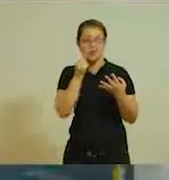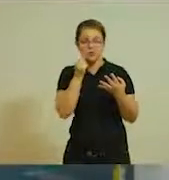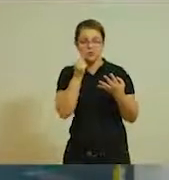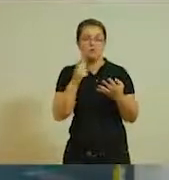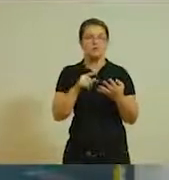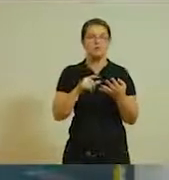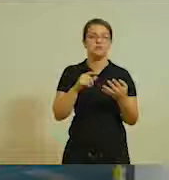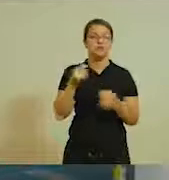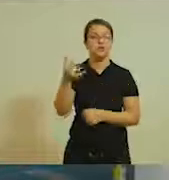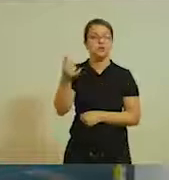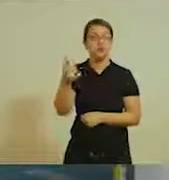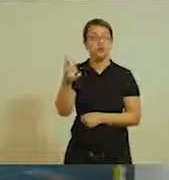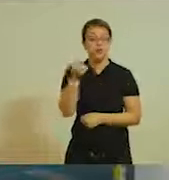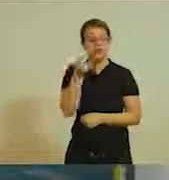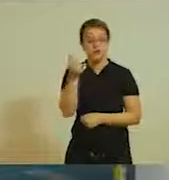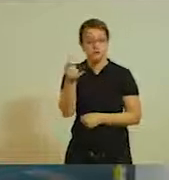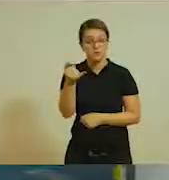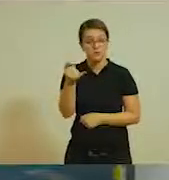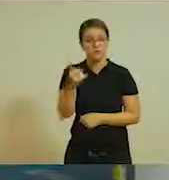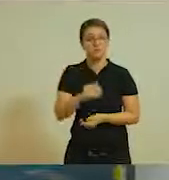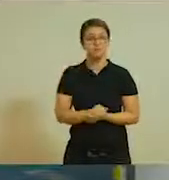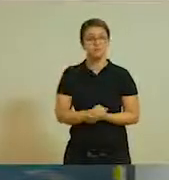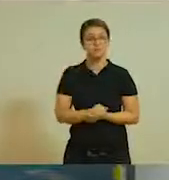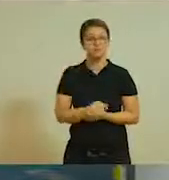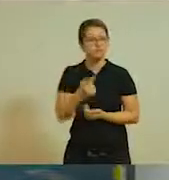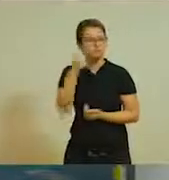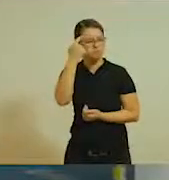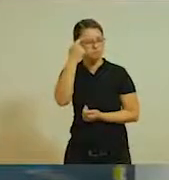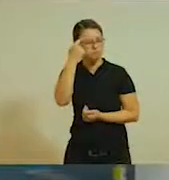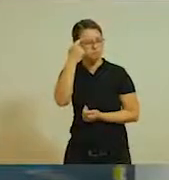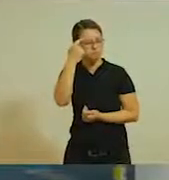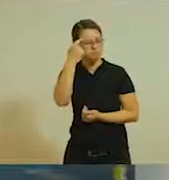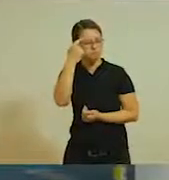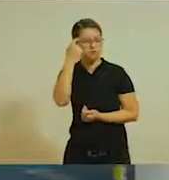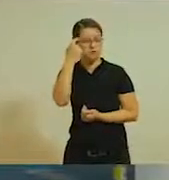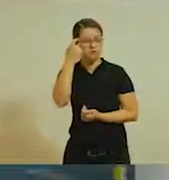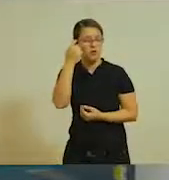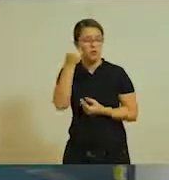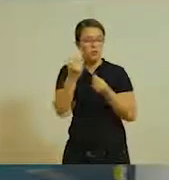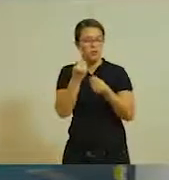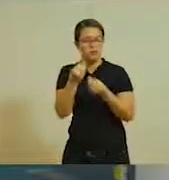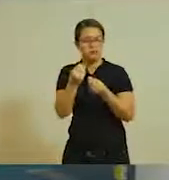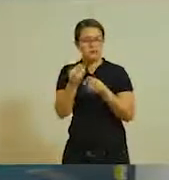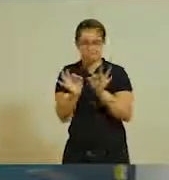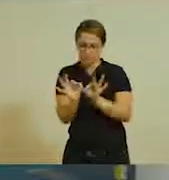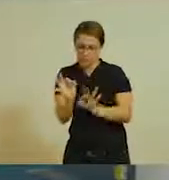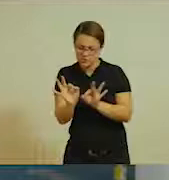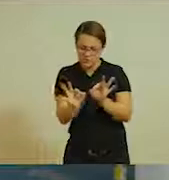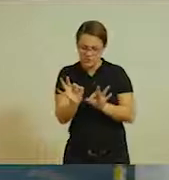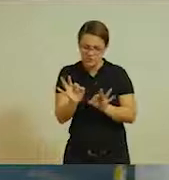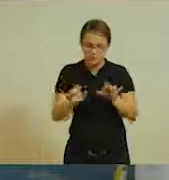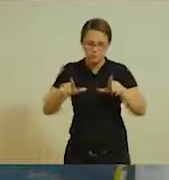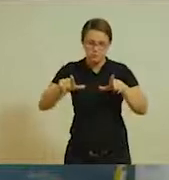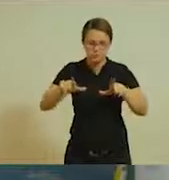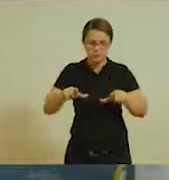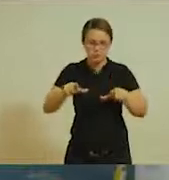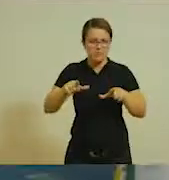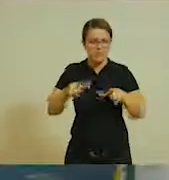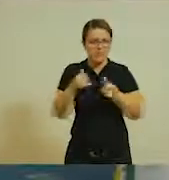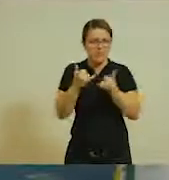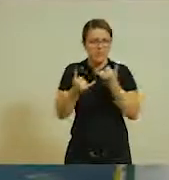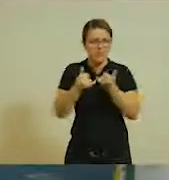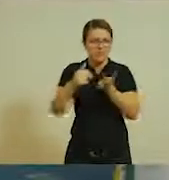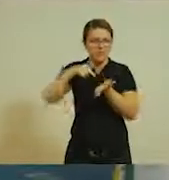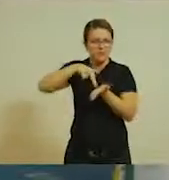bom? Primeiro, você vai elaborar esse tabuleiro para colocar no chão, igual se fosse uma amarelinha. Então aqui,